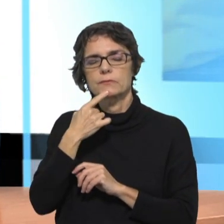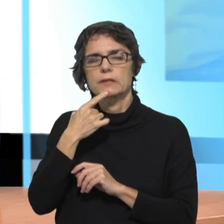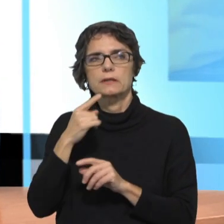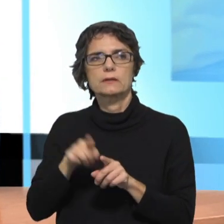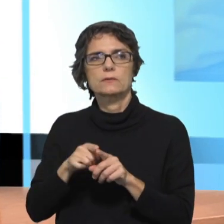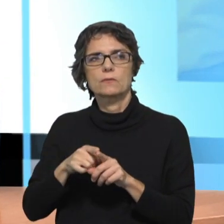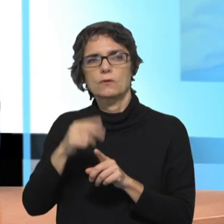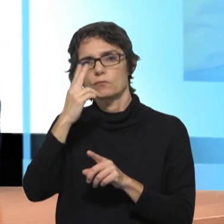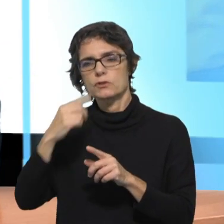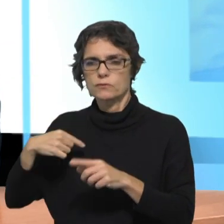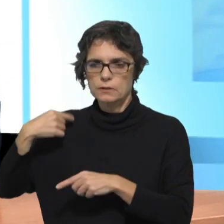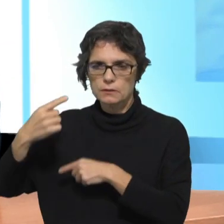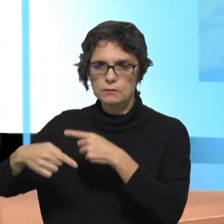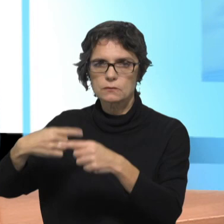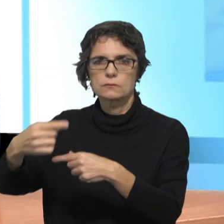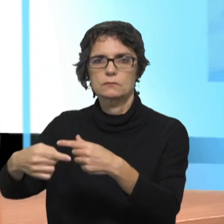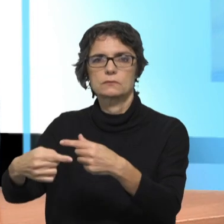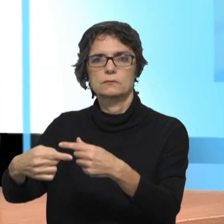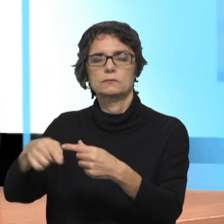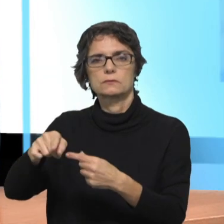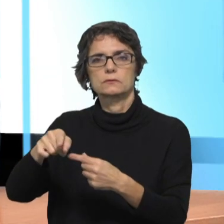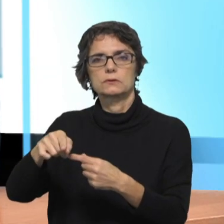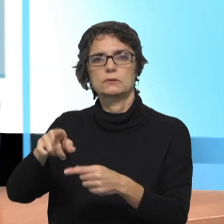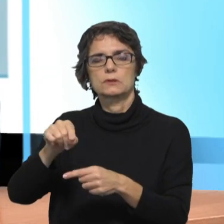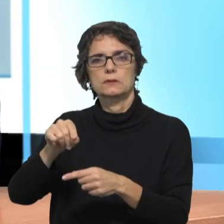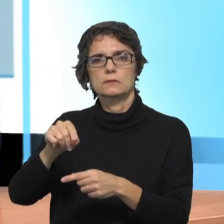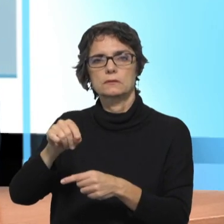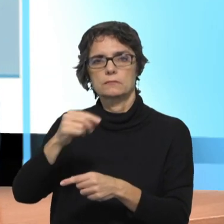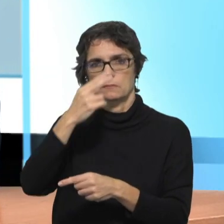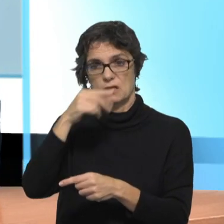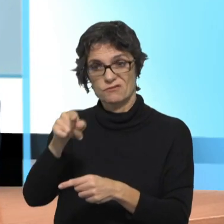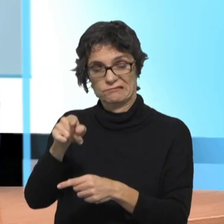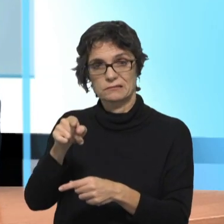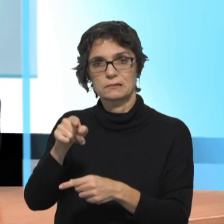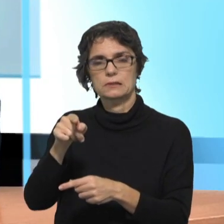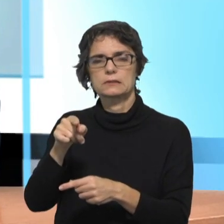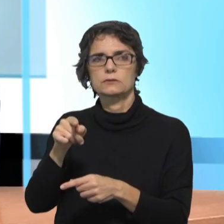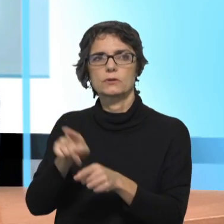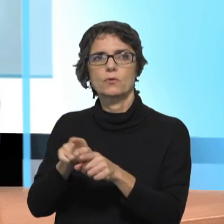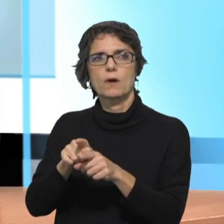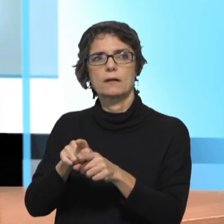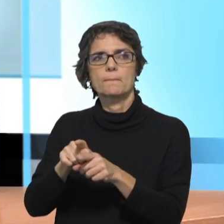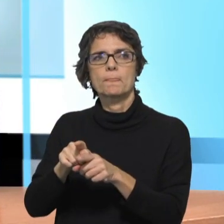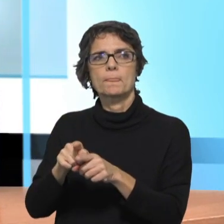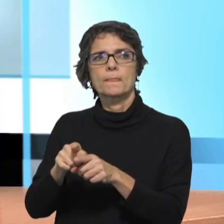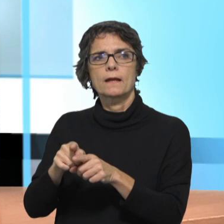uma continuidade que é também ela mesma cumprimento. Há uma intervenção de